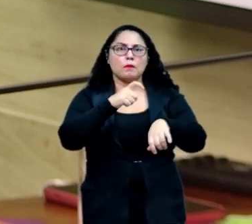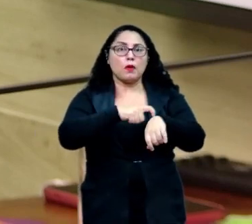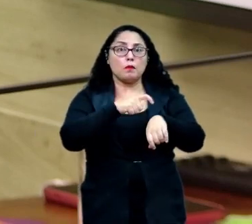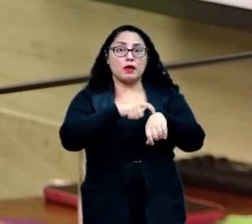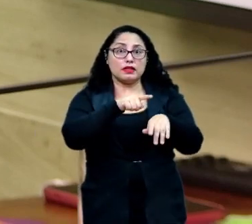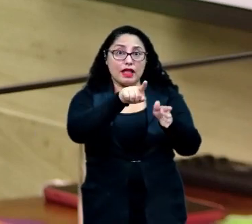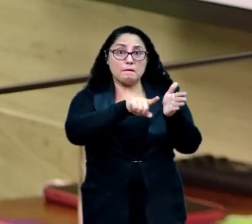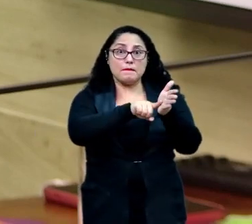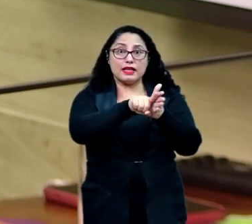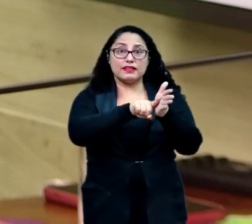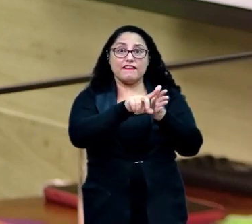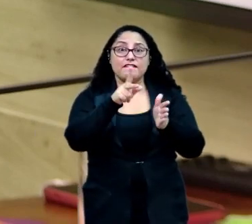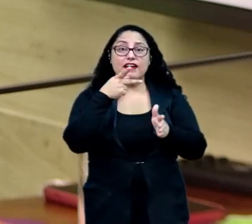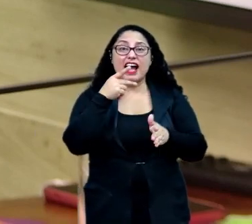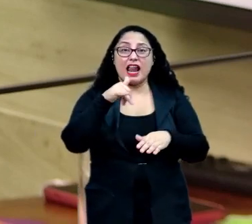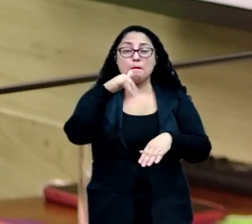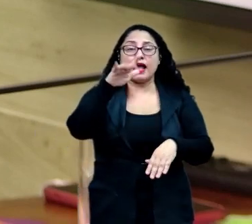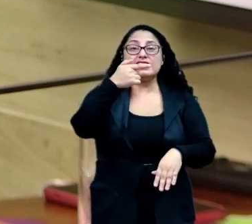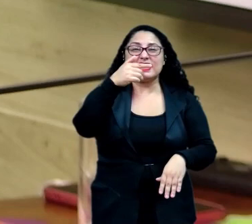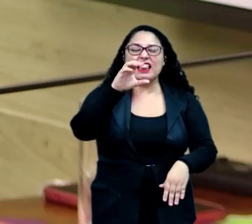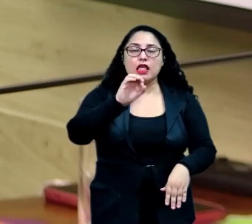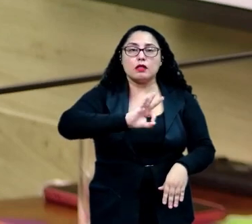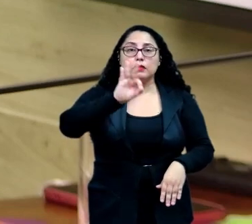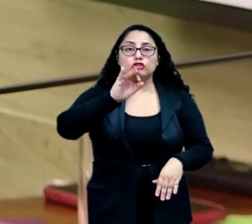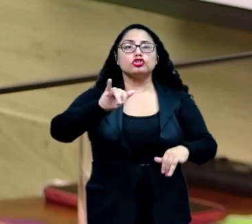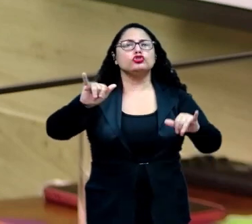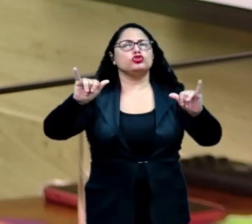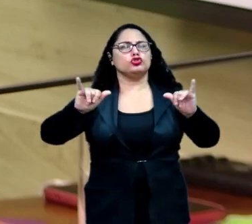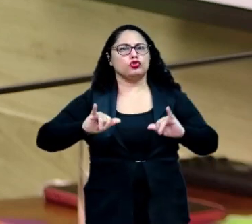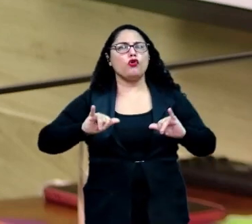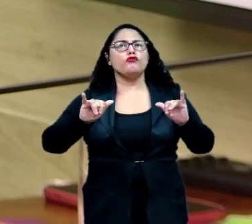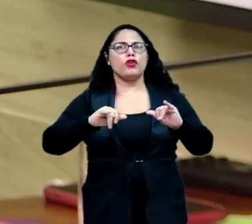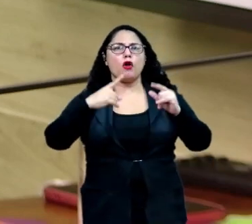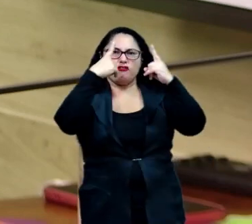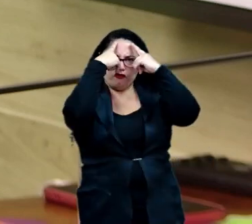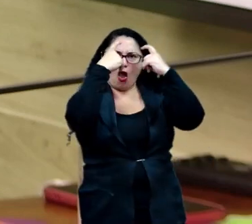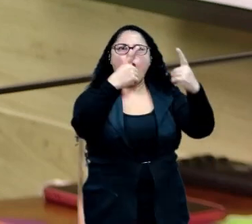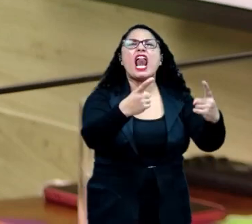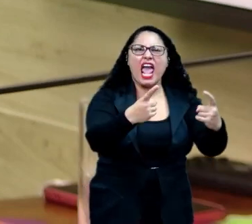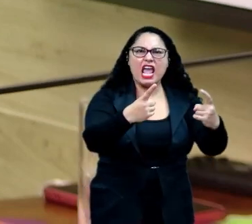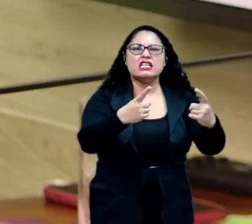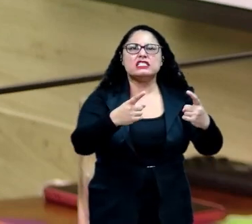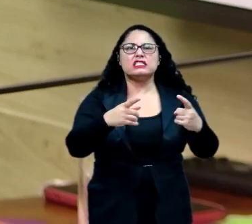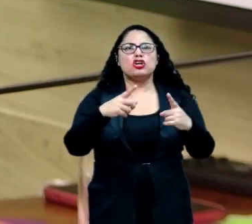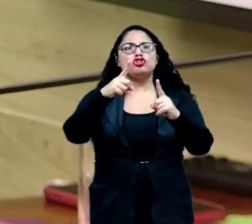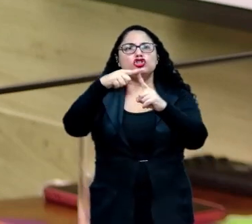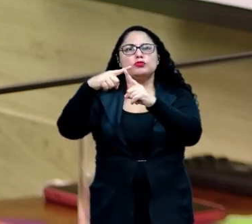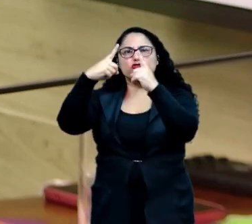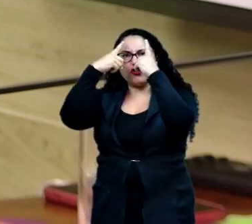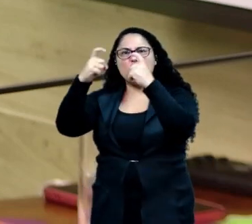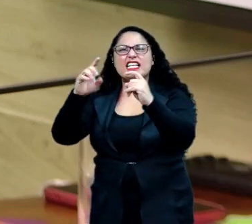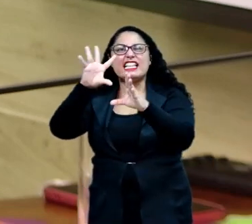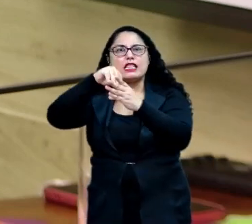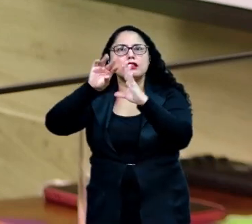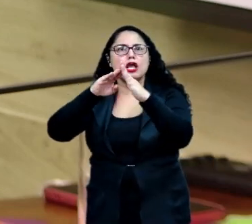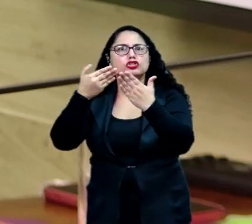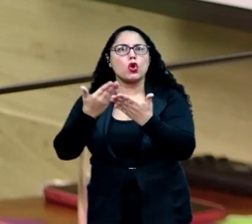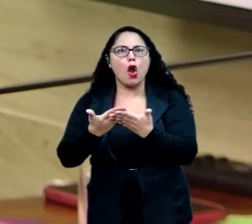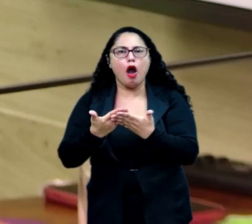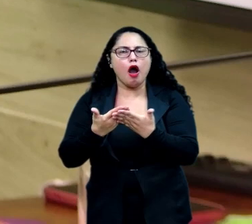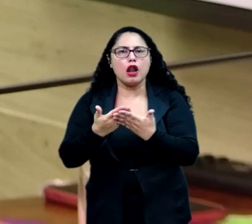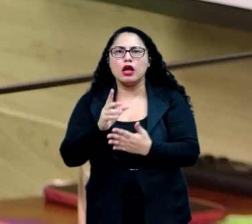da pesquisa, diz mais de 70 que sofreu algum tipo de agressão, né, um tipo de violência na escola.